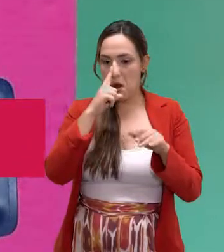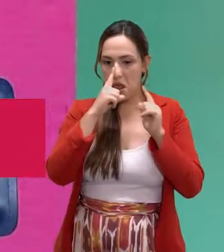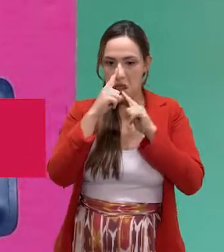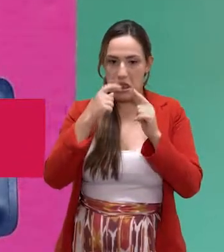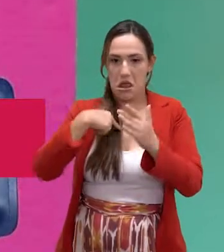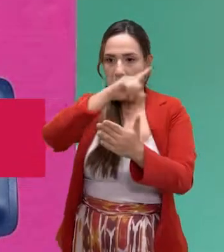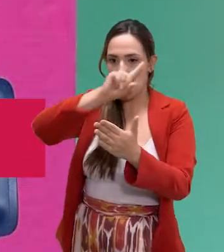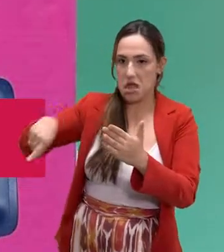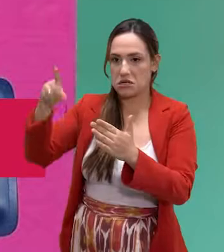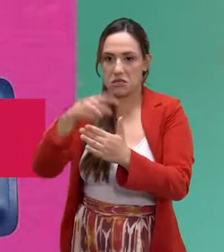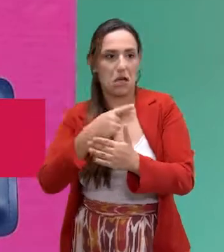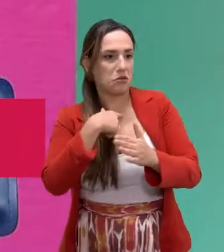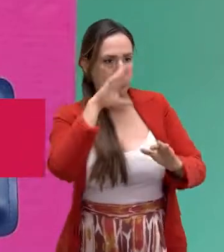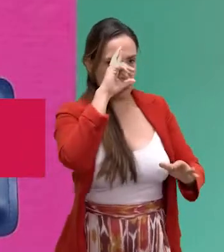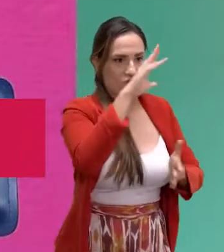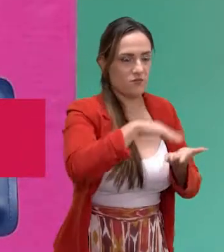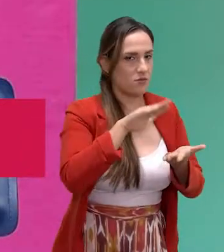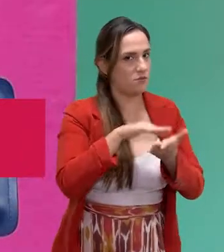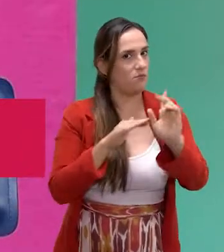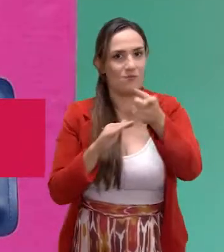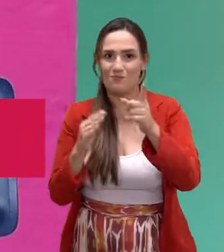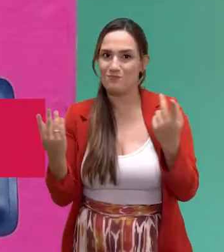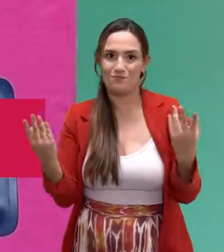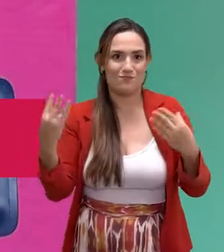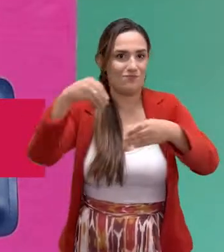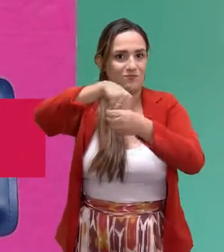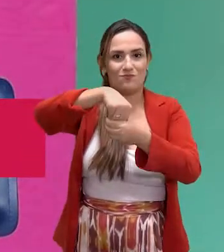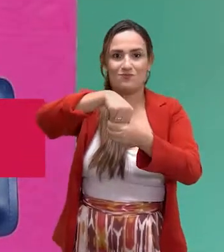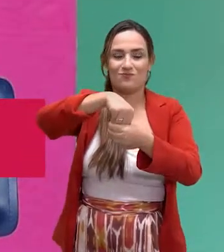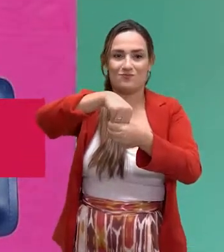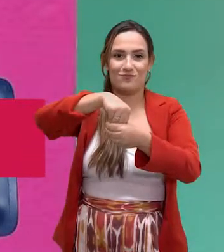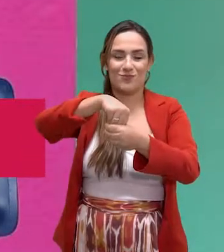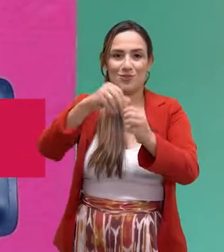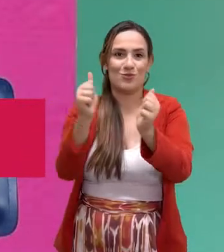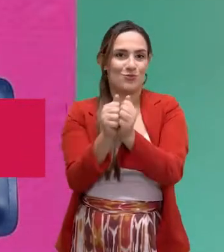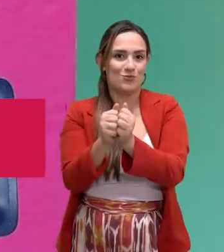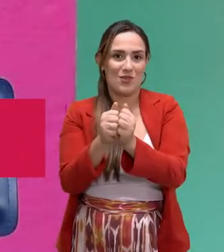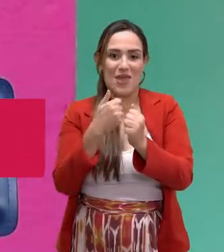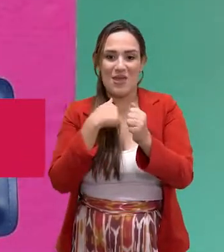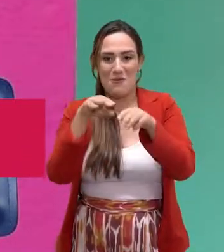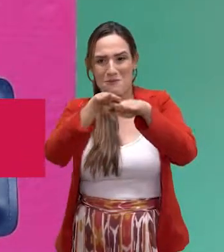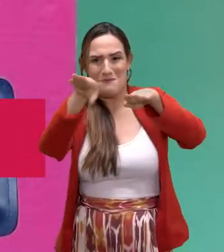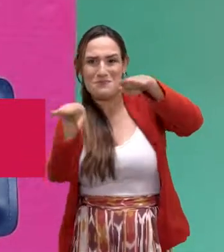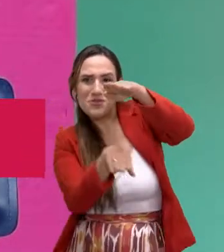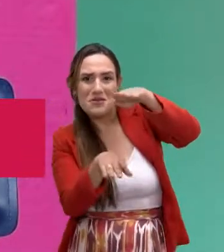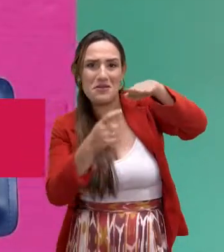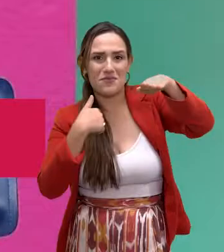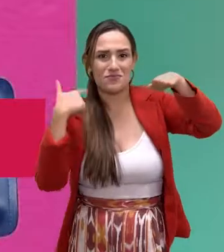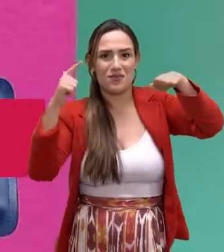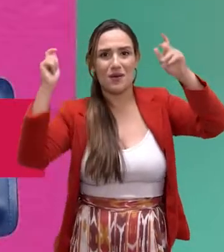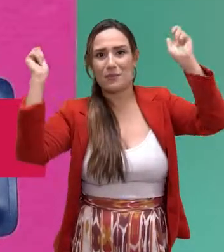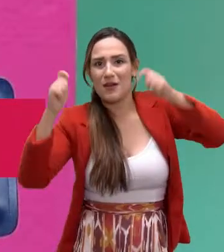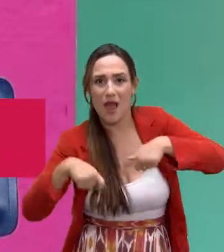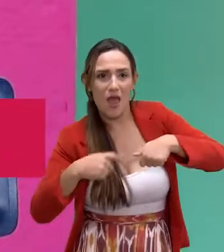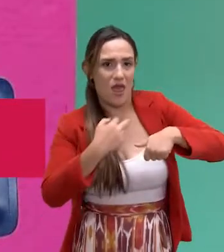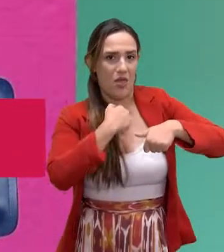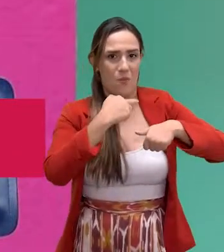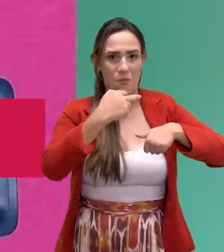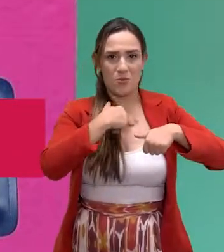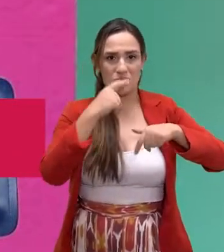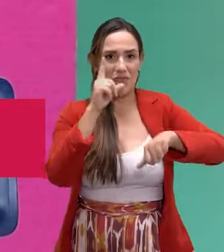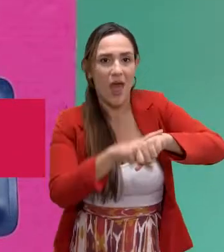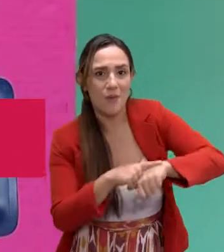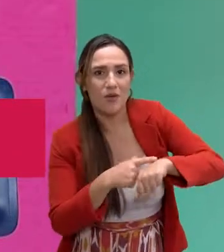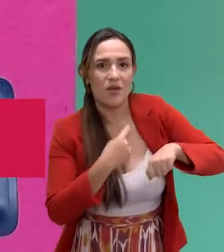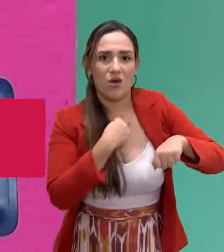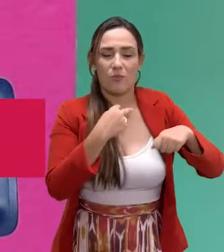esse olhar, e isso não nos desmerece, não nos diminui, não faz com que a gente não seja tão competente quanto, que a gente não possa se doar, né,